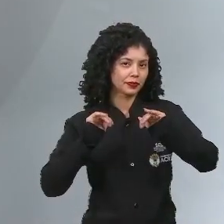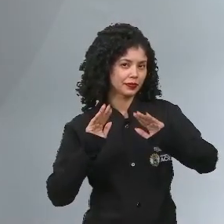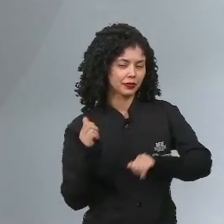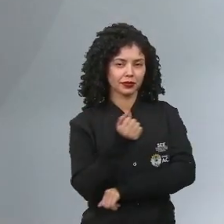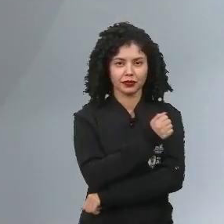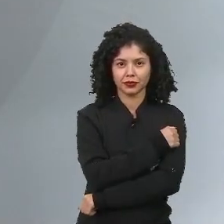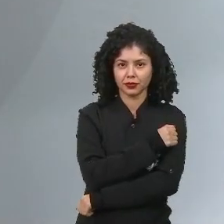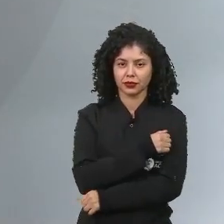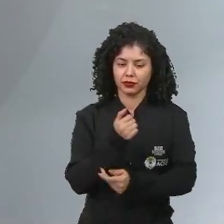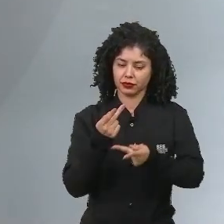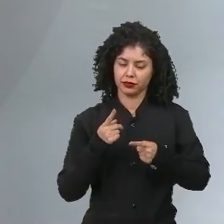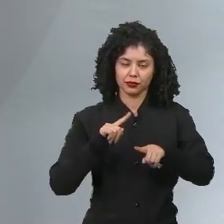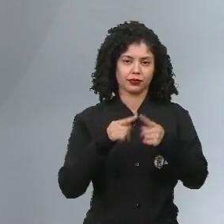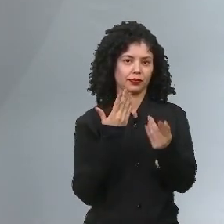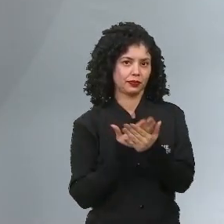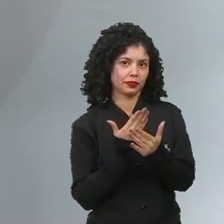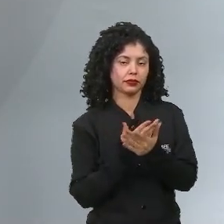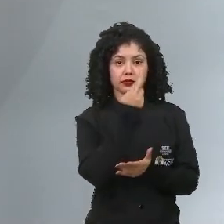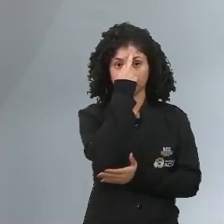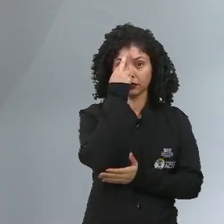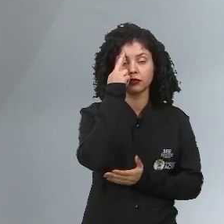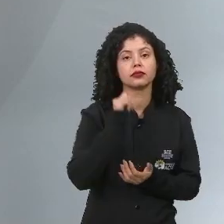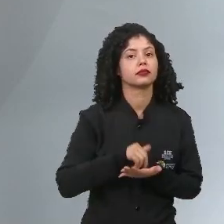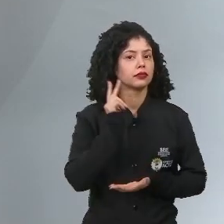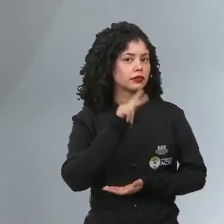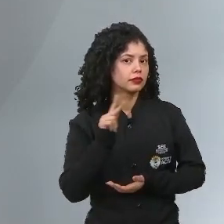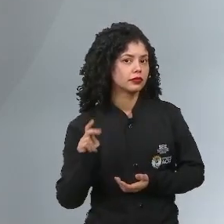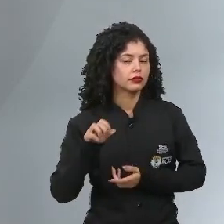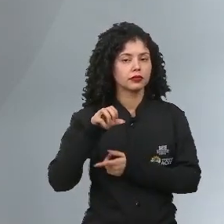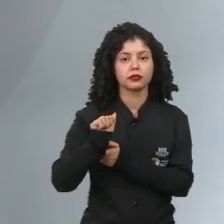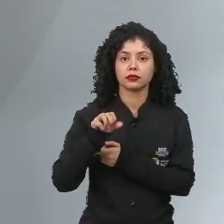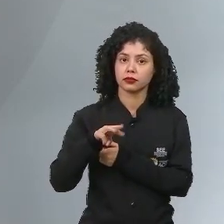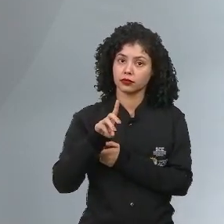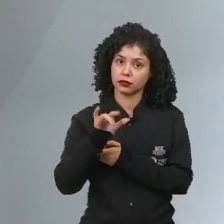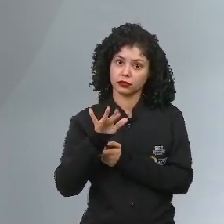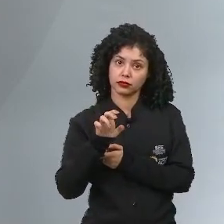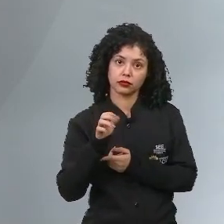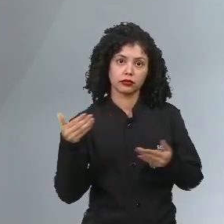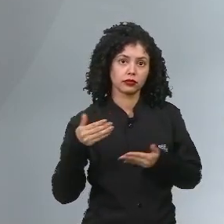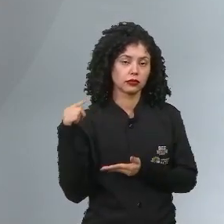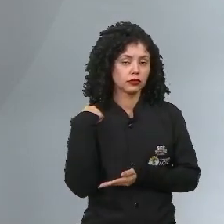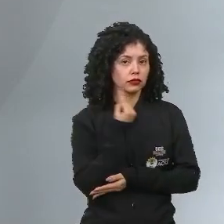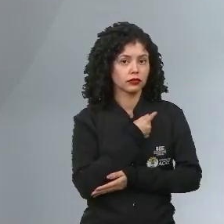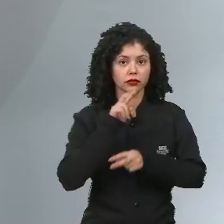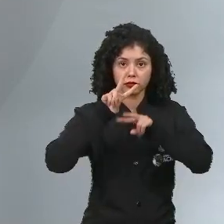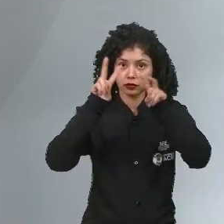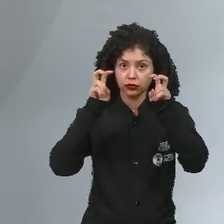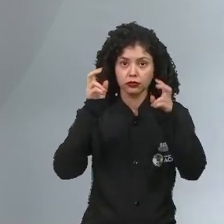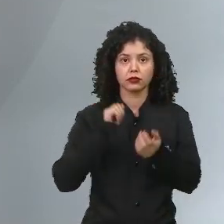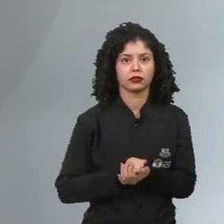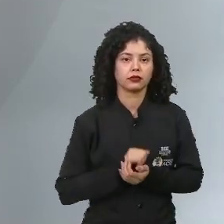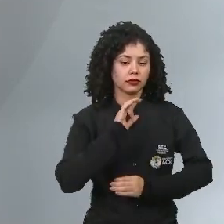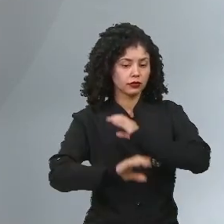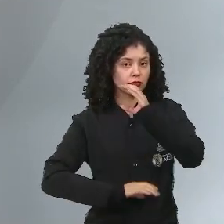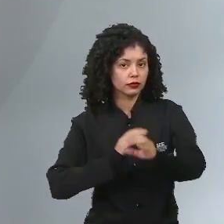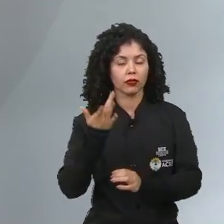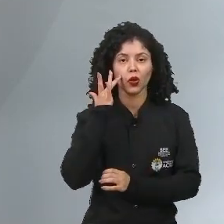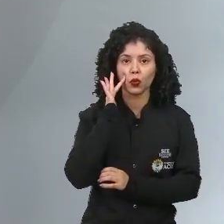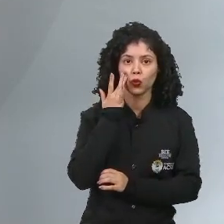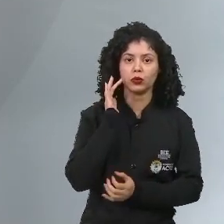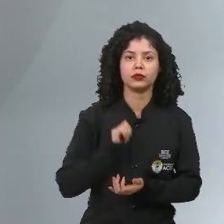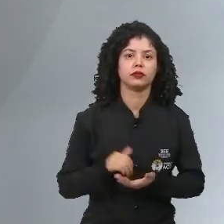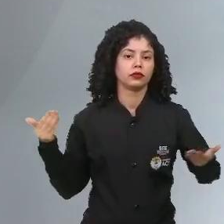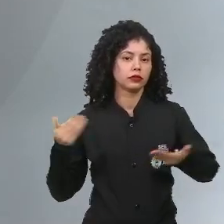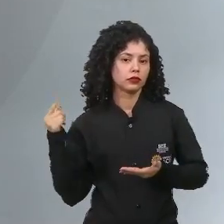Olá, sejam bem-vindos a mais uma aula de História. Eu sou a professora Manuele Costa e hoje falaremos sobre o ciclo do ouro. A